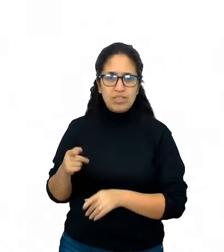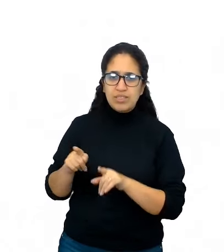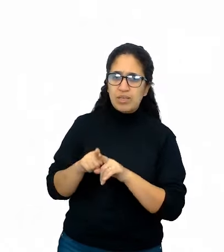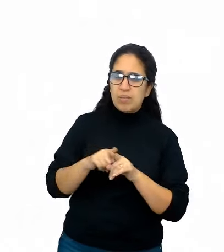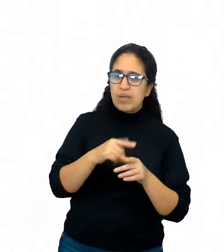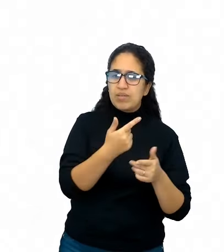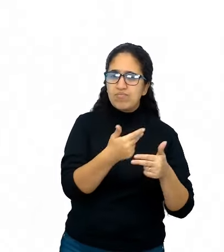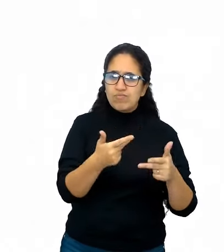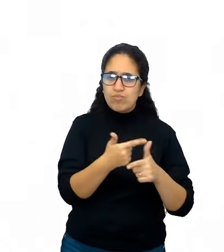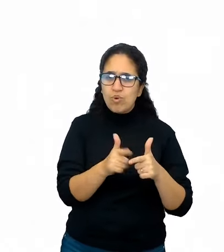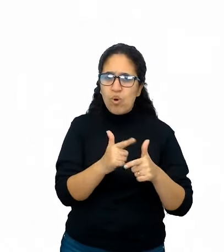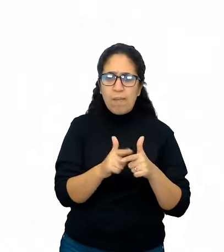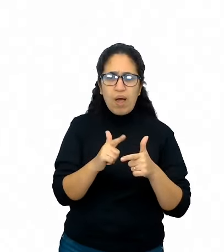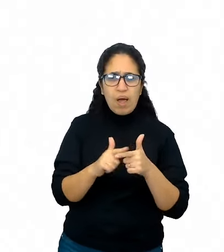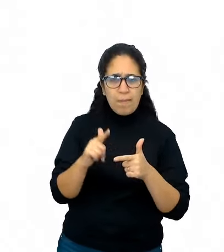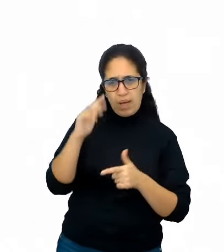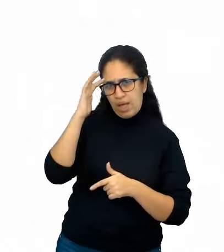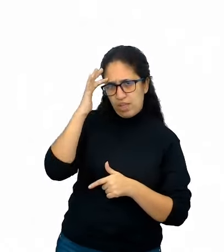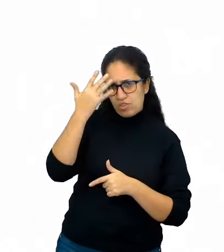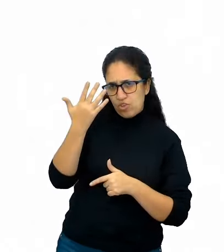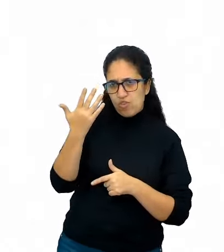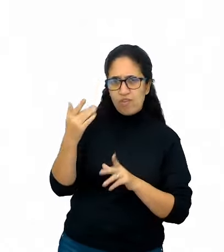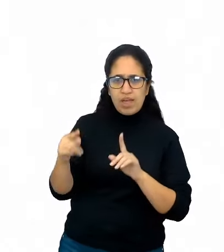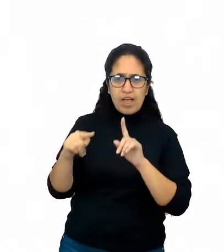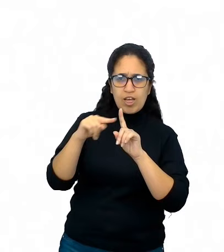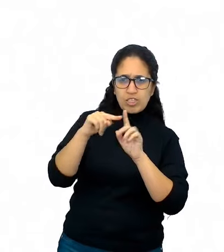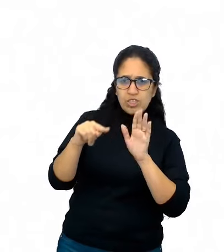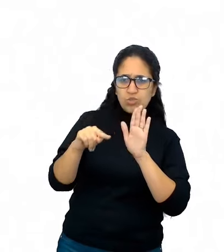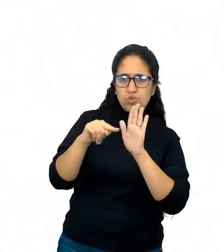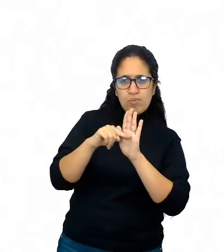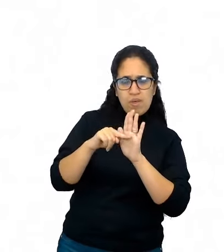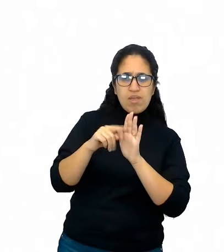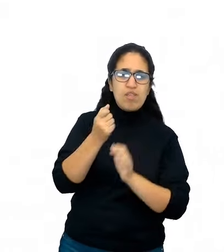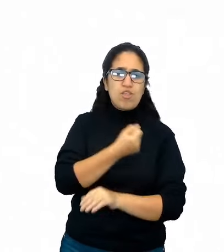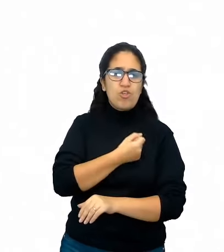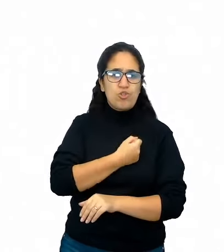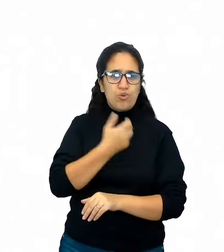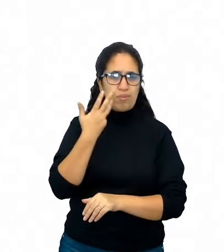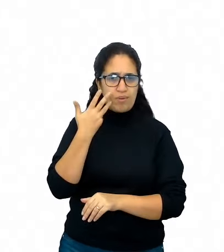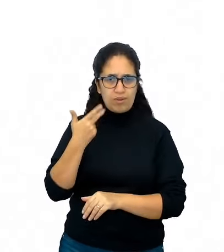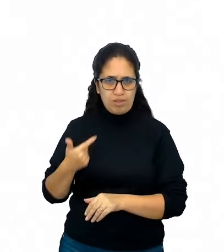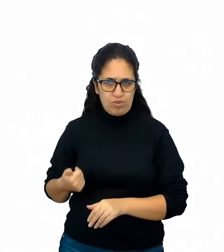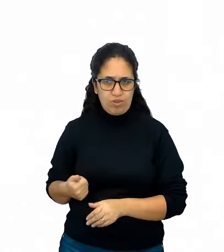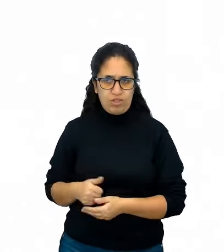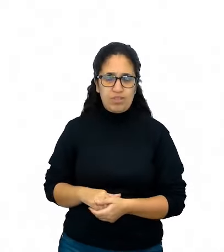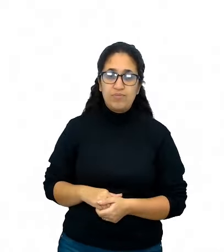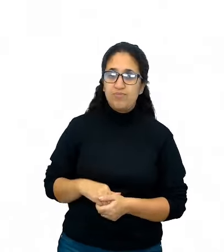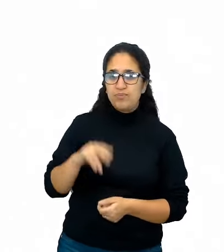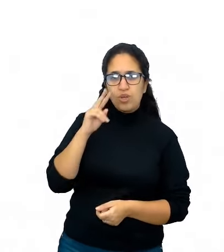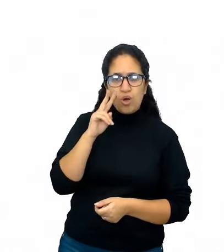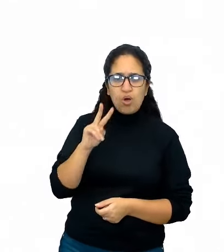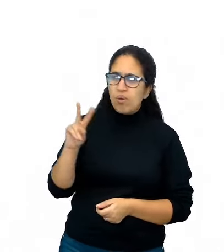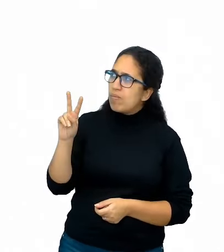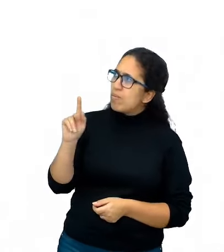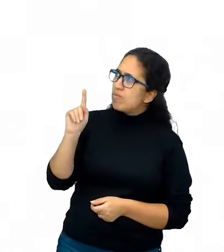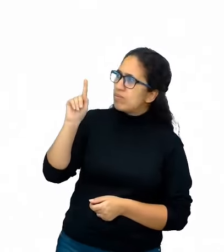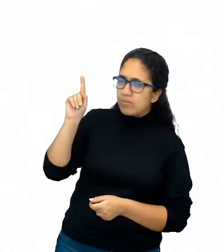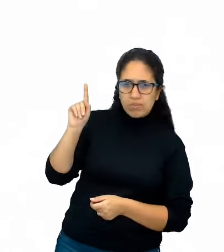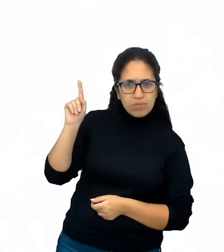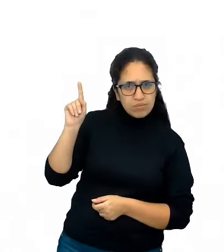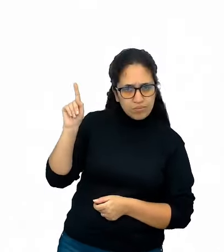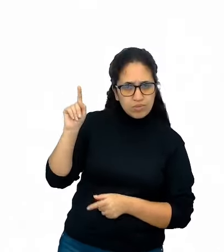resolver situações-problema envolvendo adição e subtração de números naturais. Observamos que há